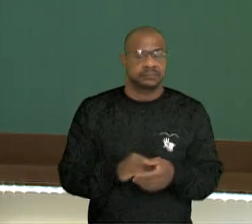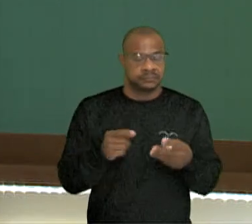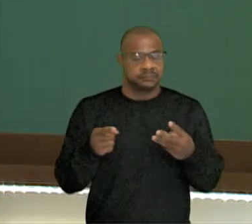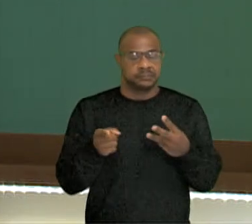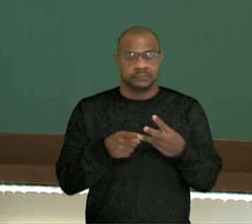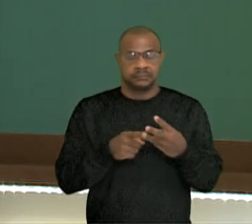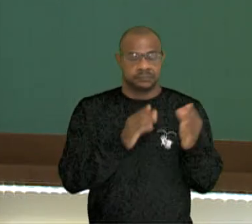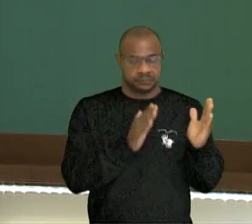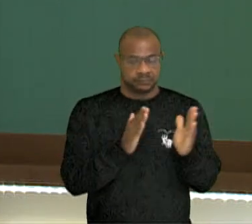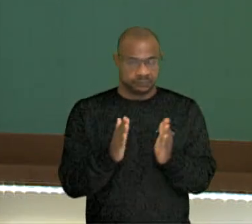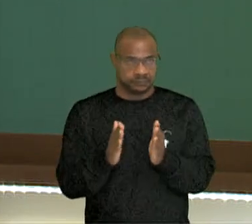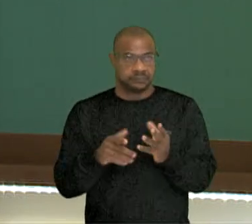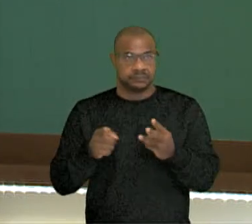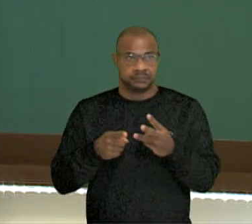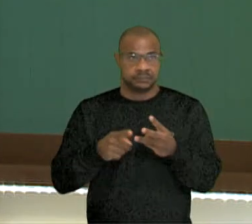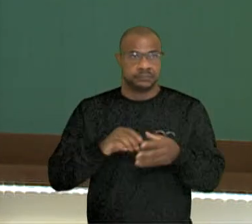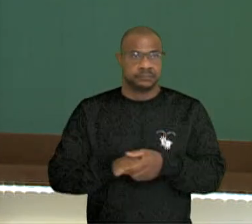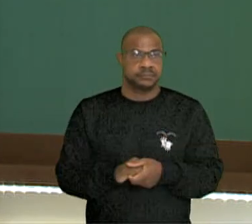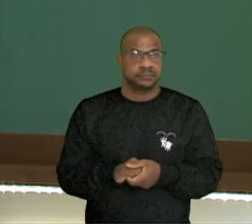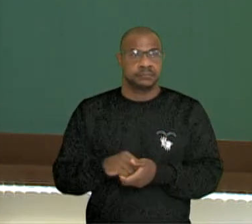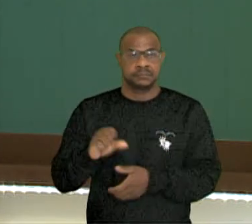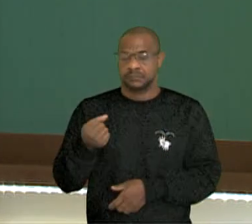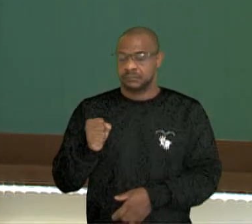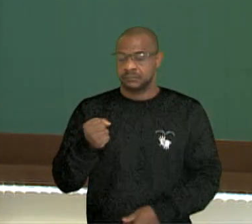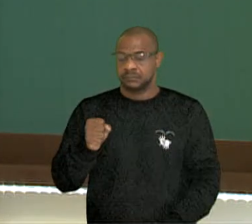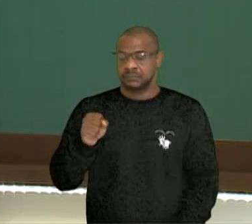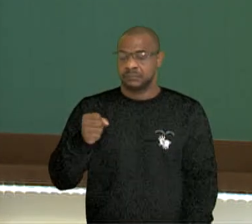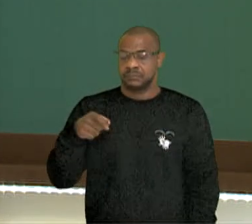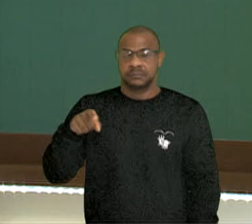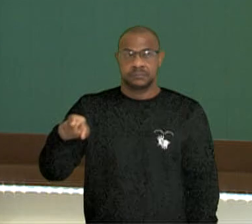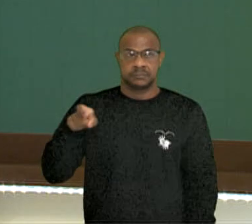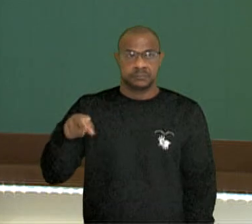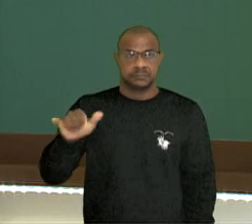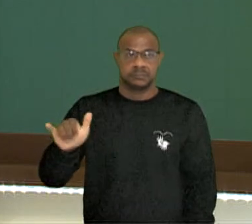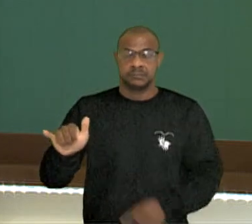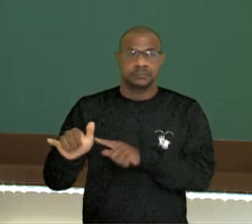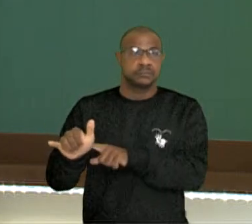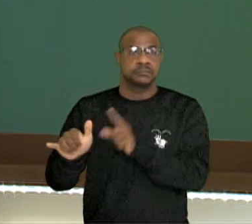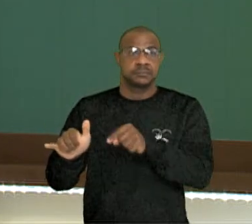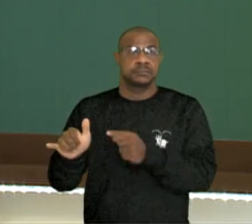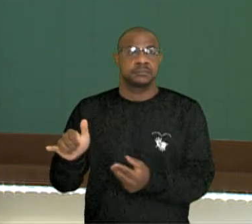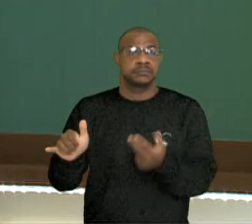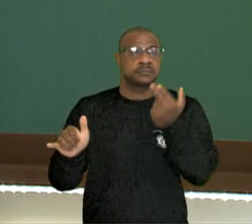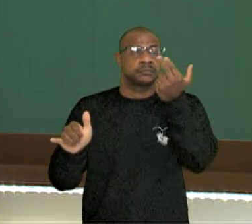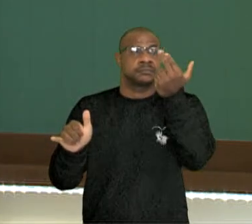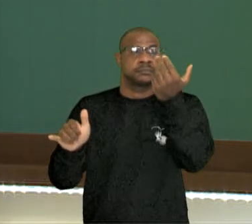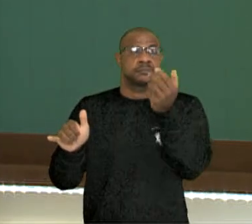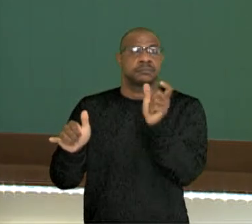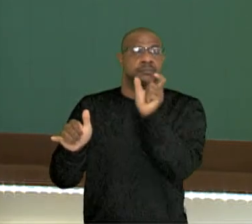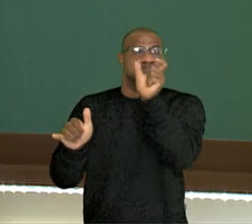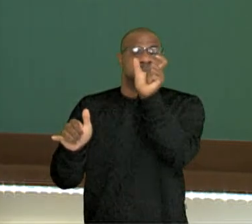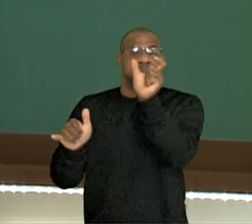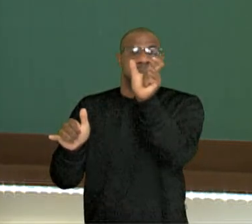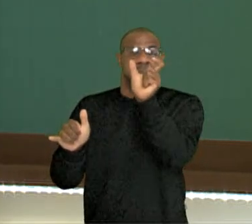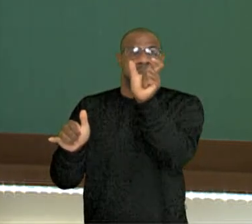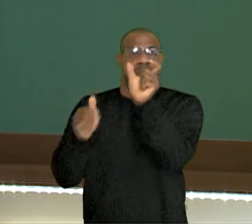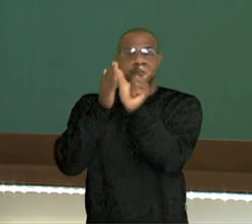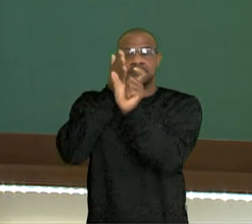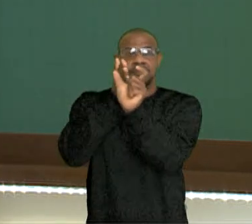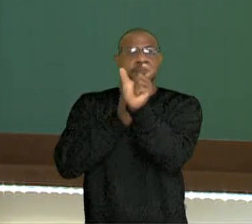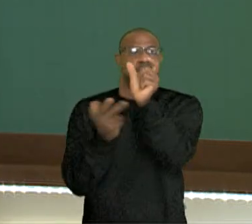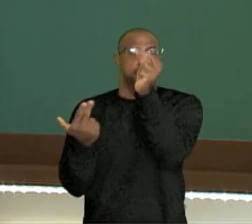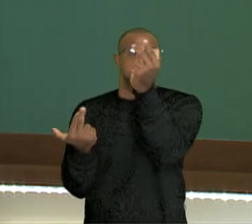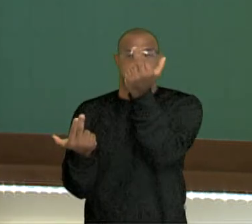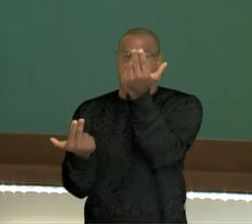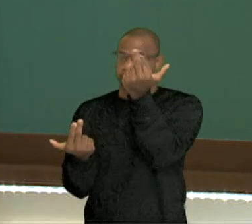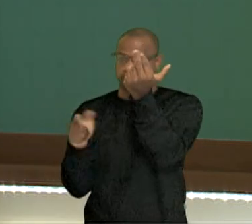só precisa verificar se esse cara que você encontrou, o 8xy, é o cara central. É? São iguais